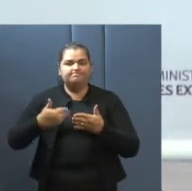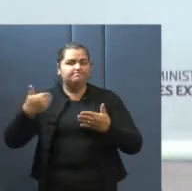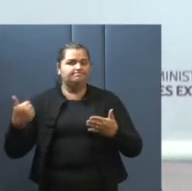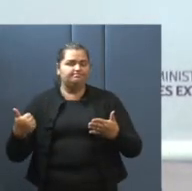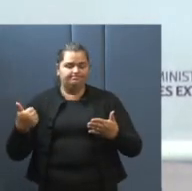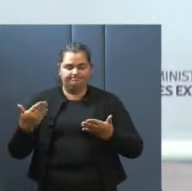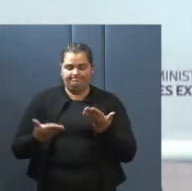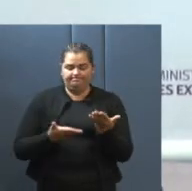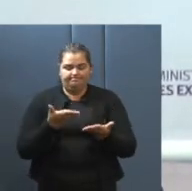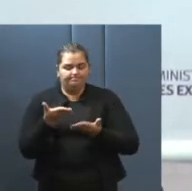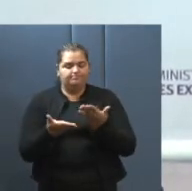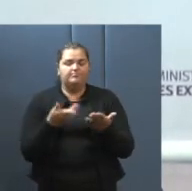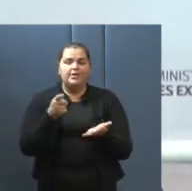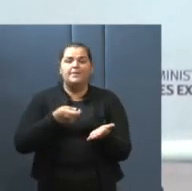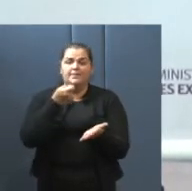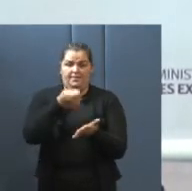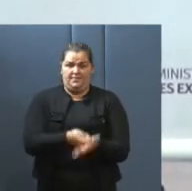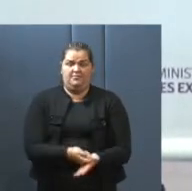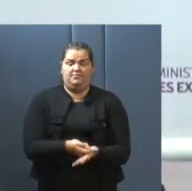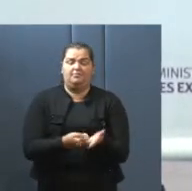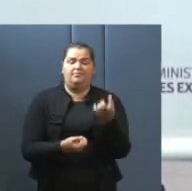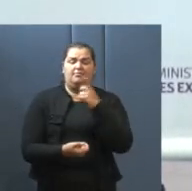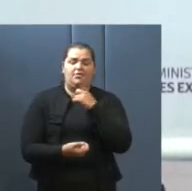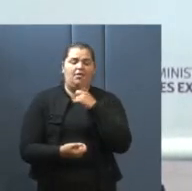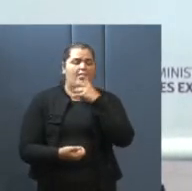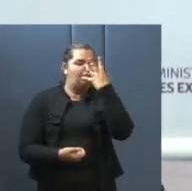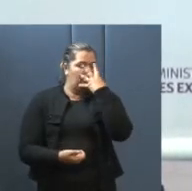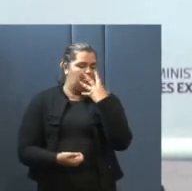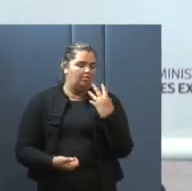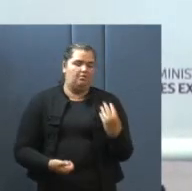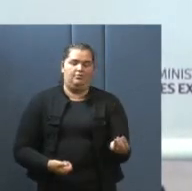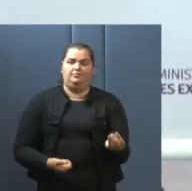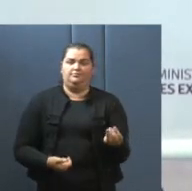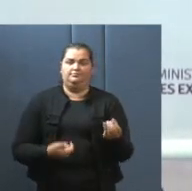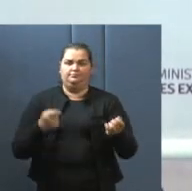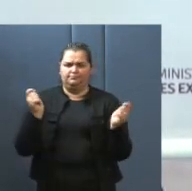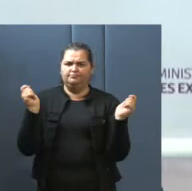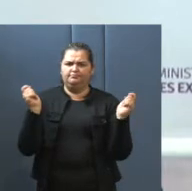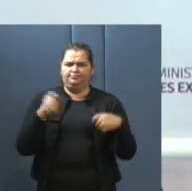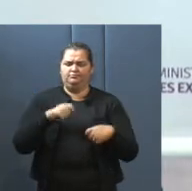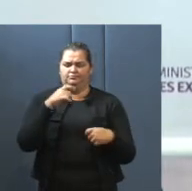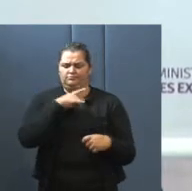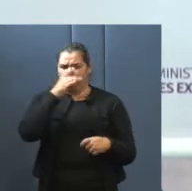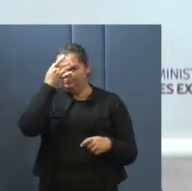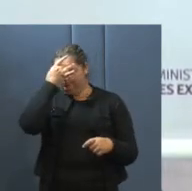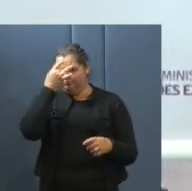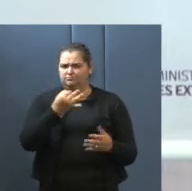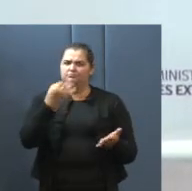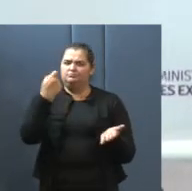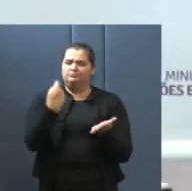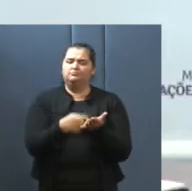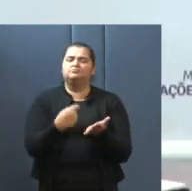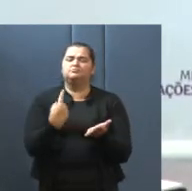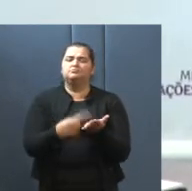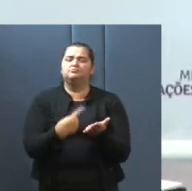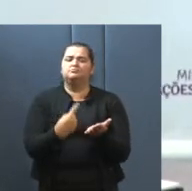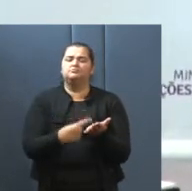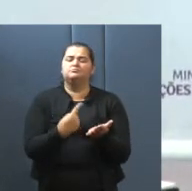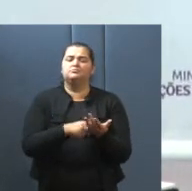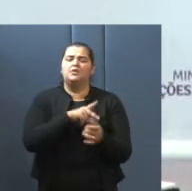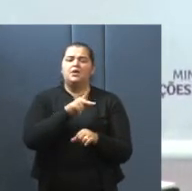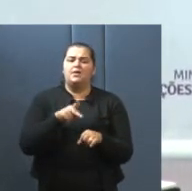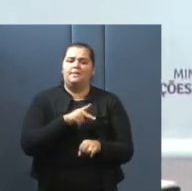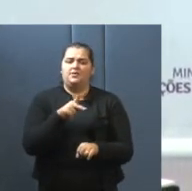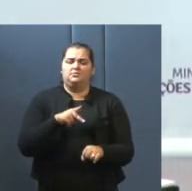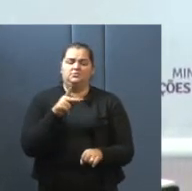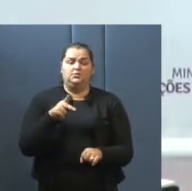influencia a capacidade de pagamento, que, por sua vez, influencia a capacidade de honra das obrigações firmadas com o nosso país e